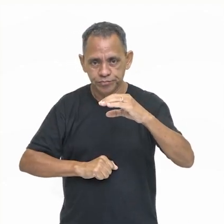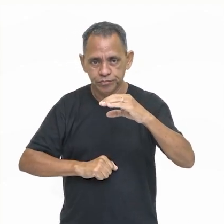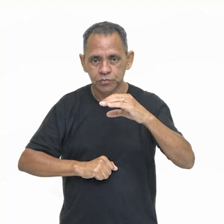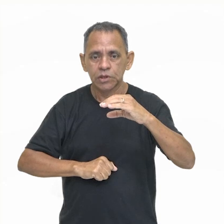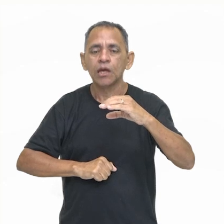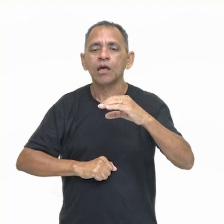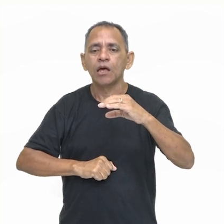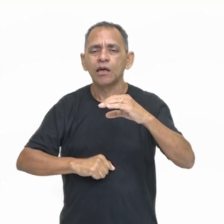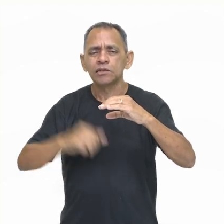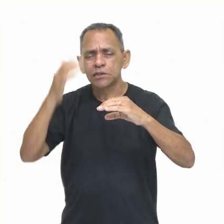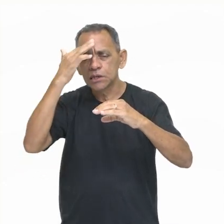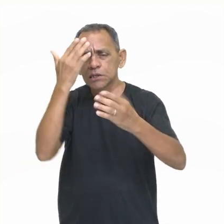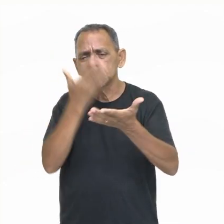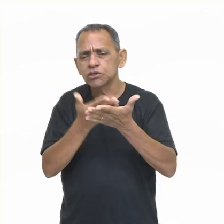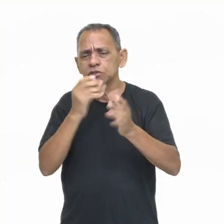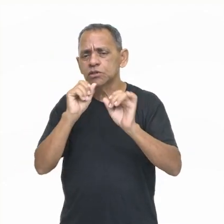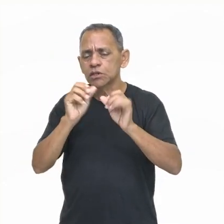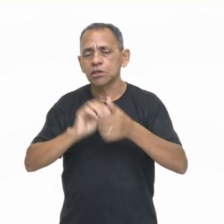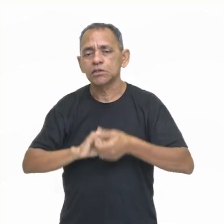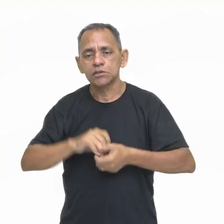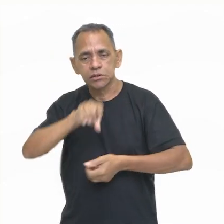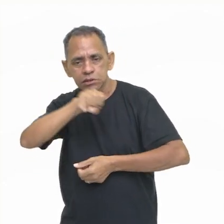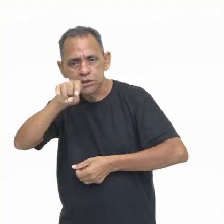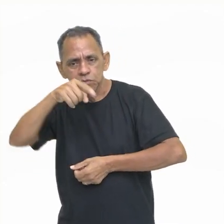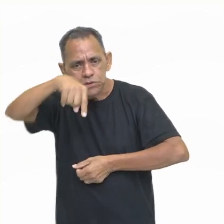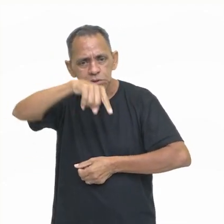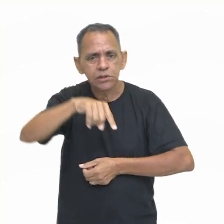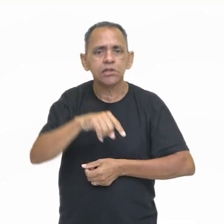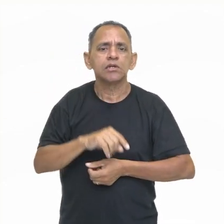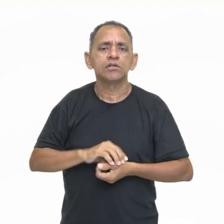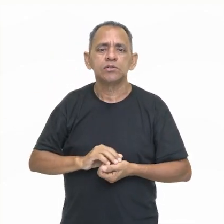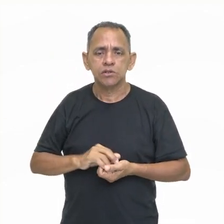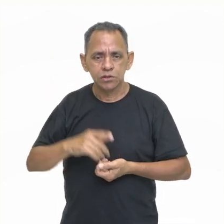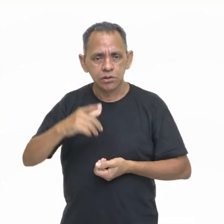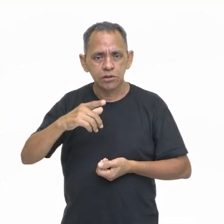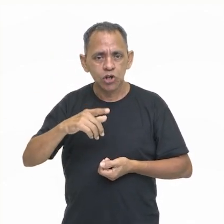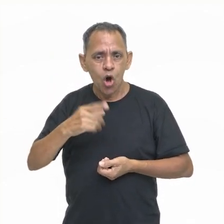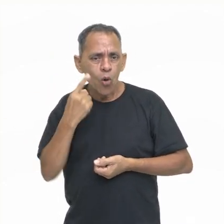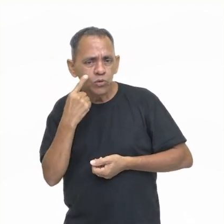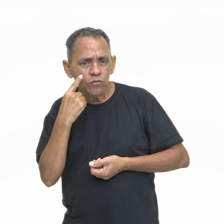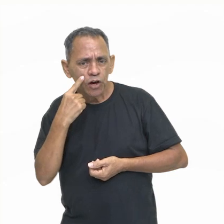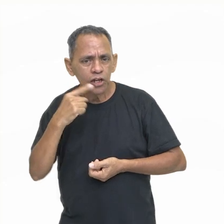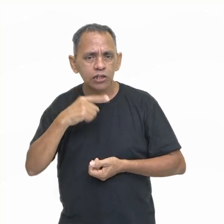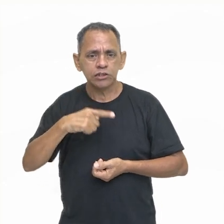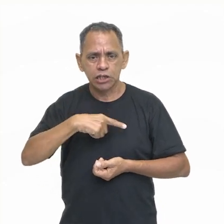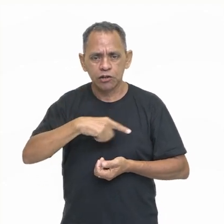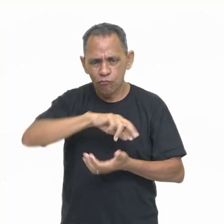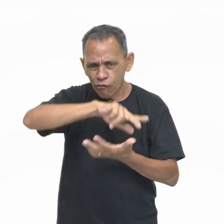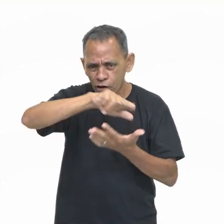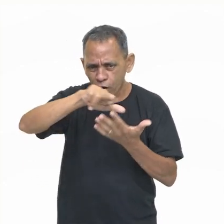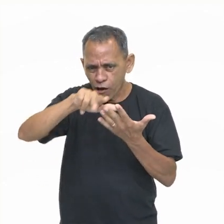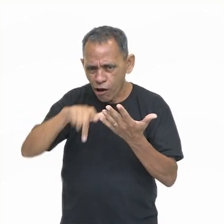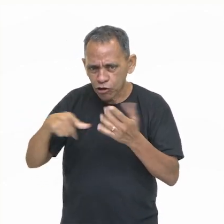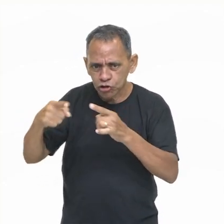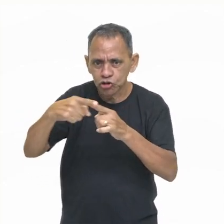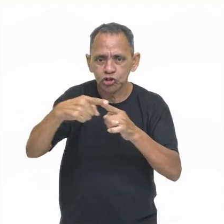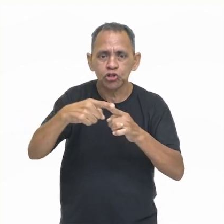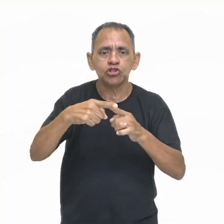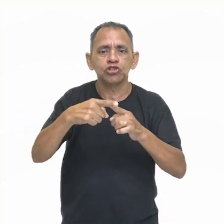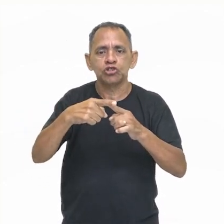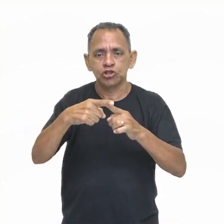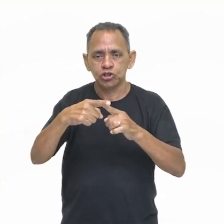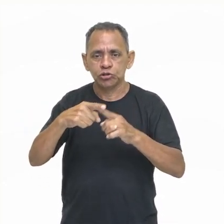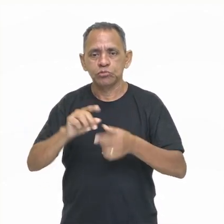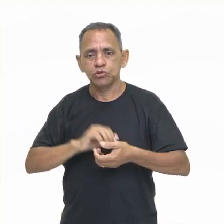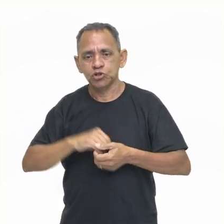vai observar bem, né, a gente percebe que tem várias coisas presentes na membrana plasmática. Então,